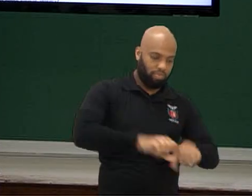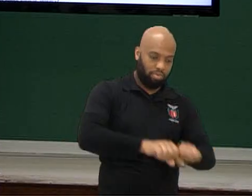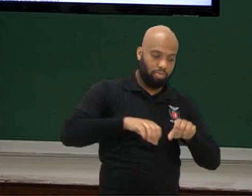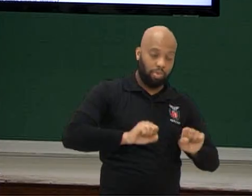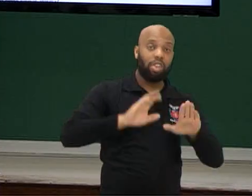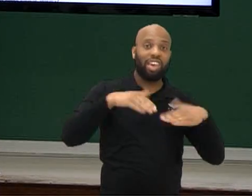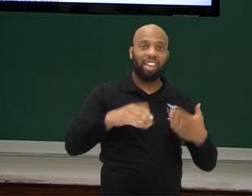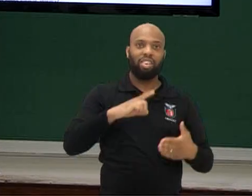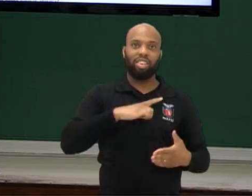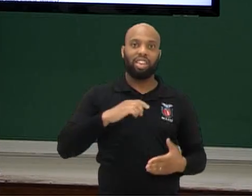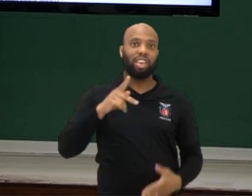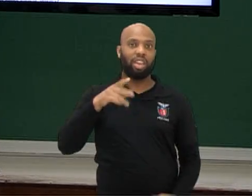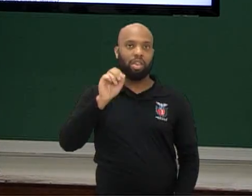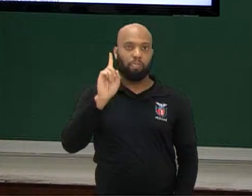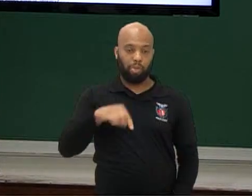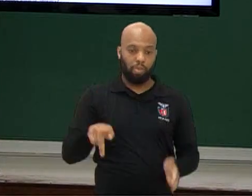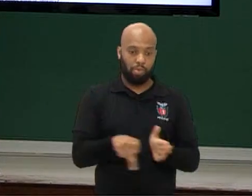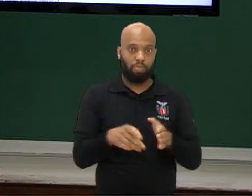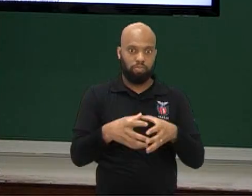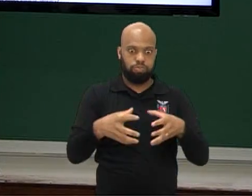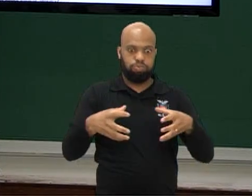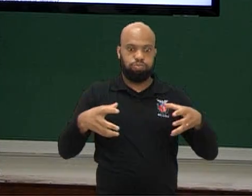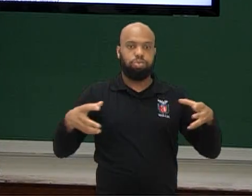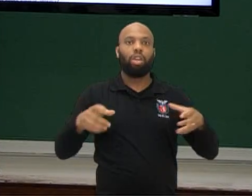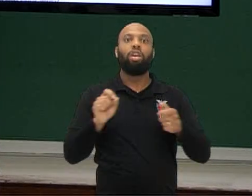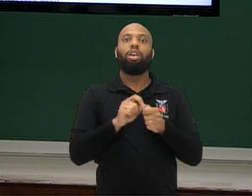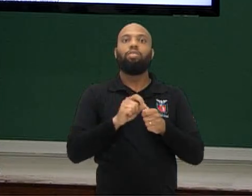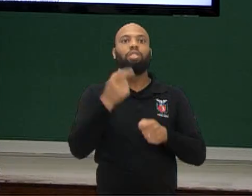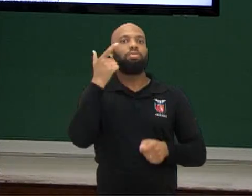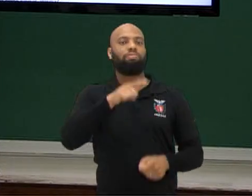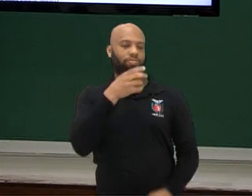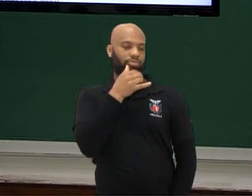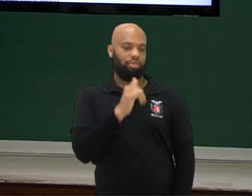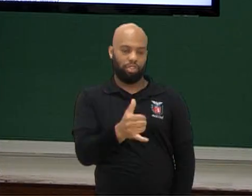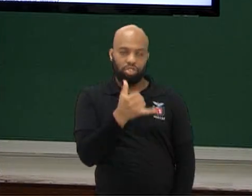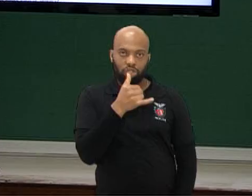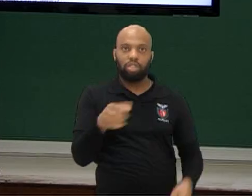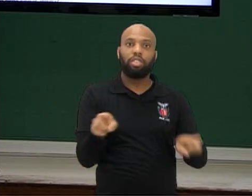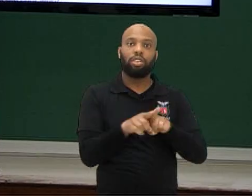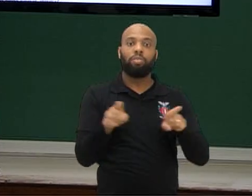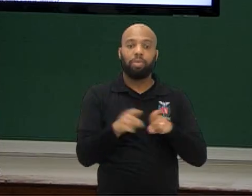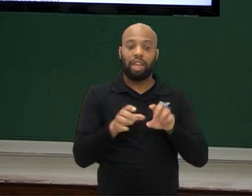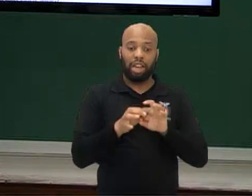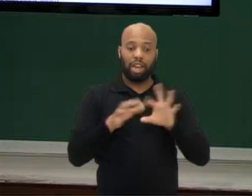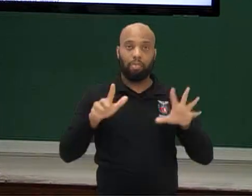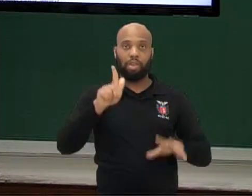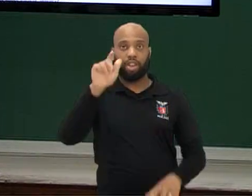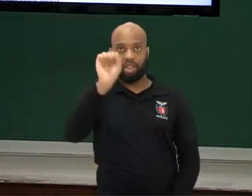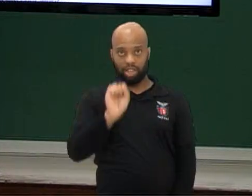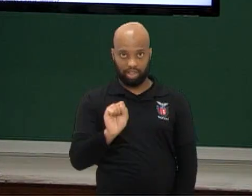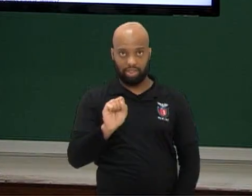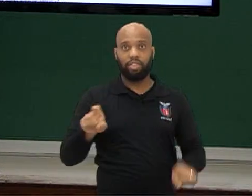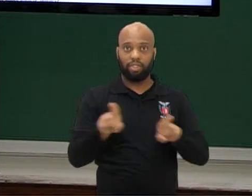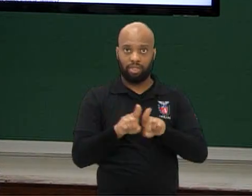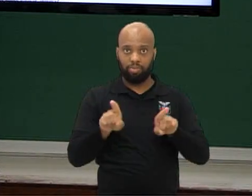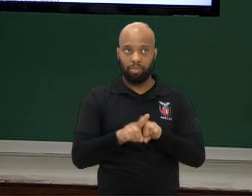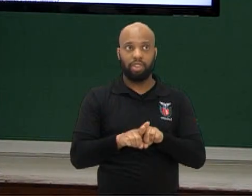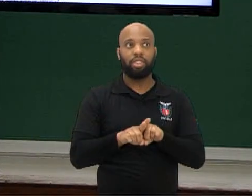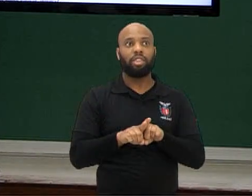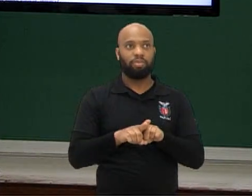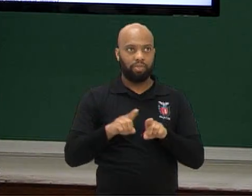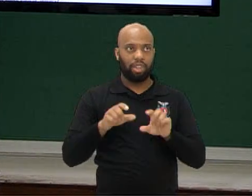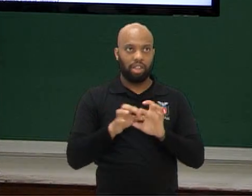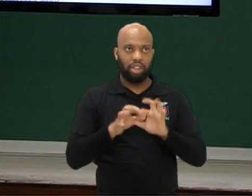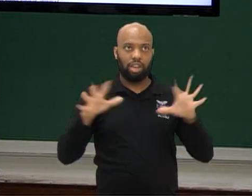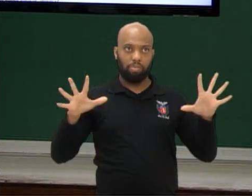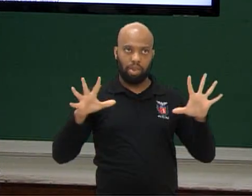daqueles ingredientes para produzir sua energia. E de quebra vai liberar gás carbônico. E o gás